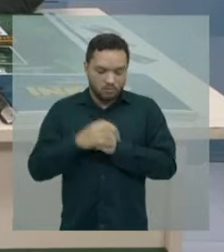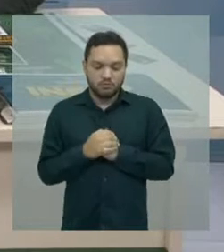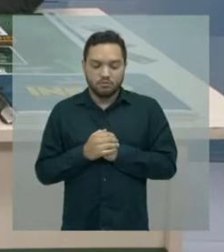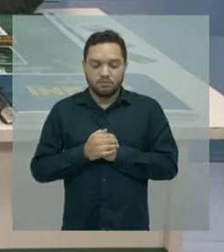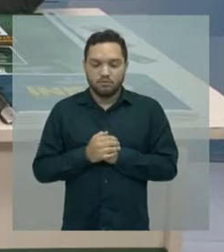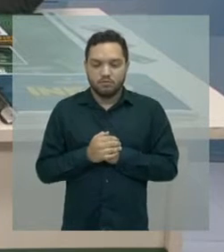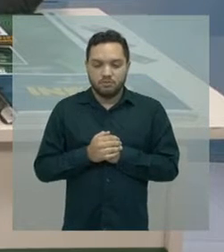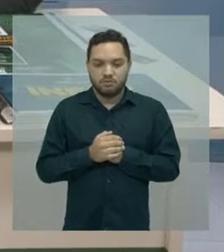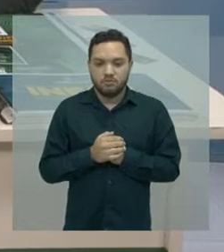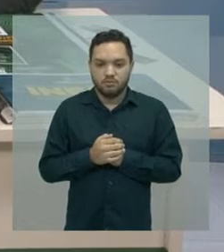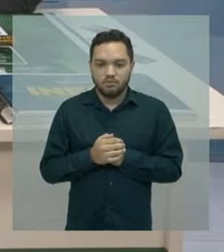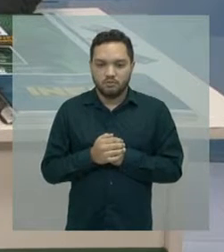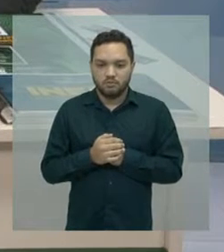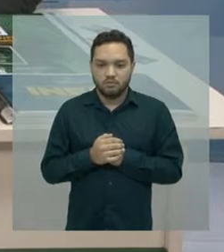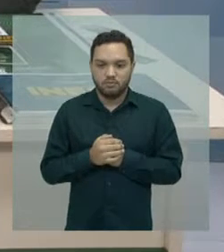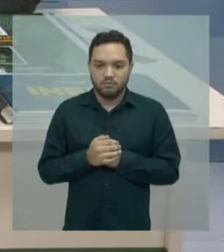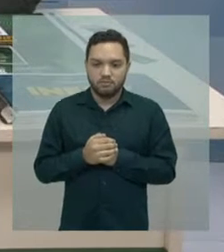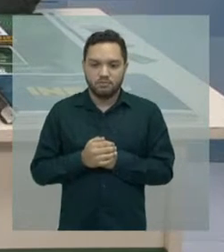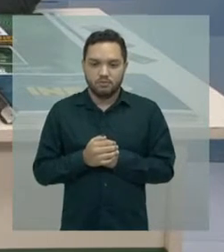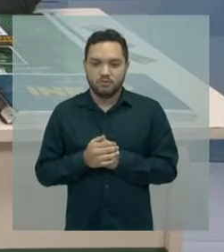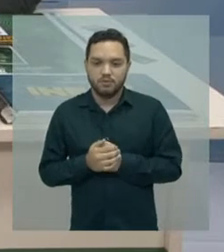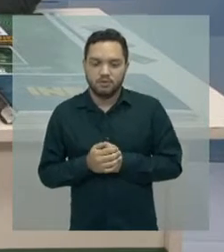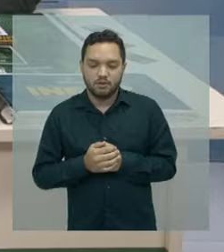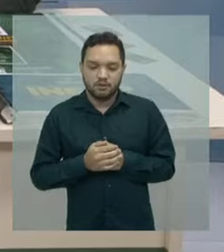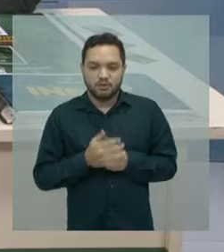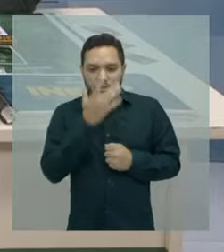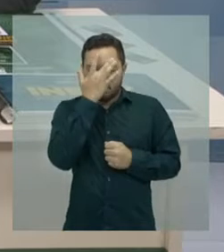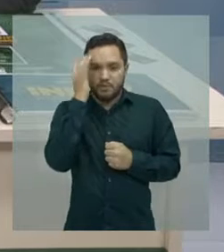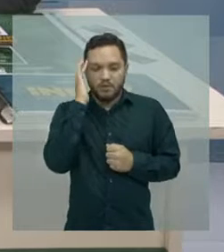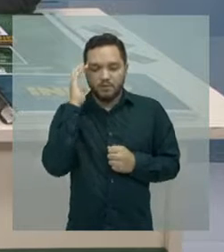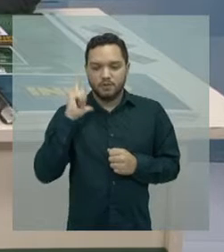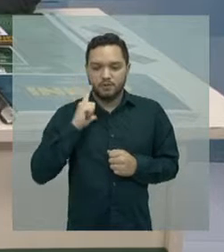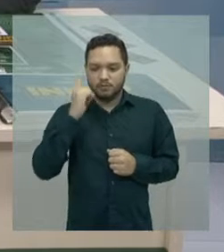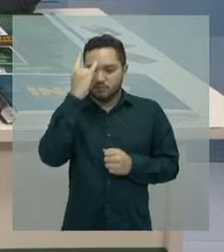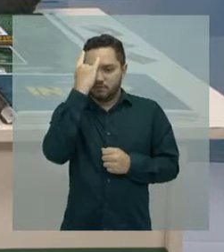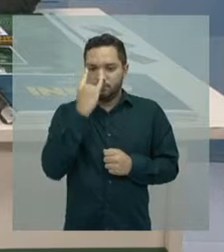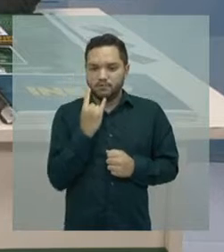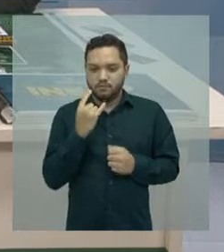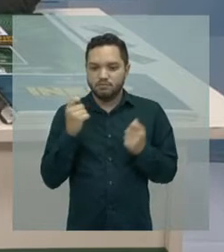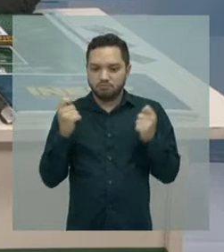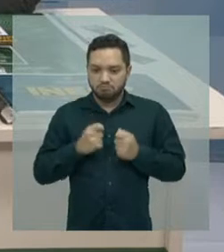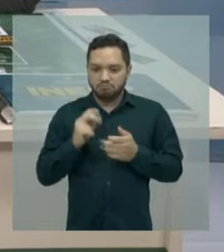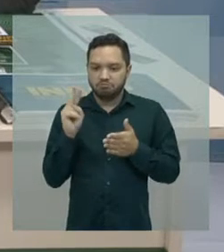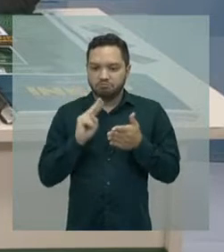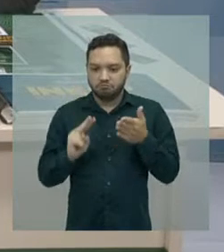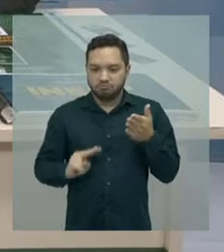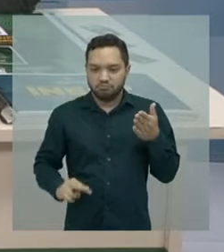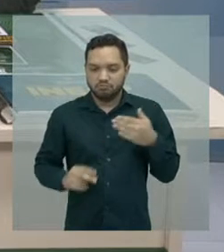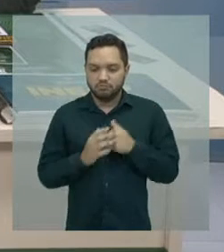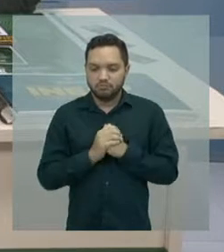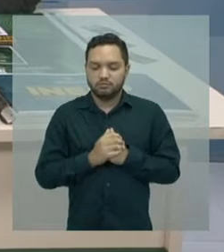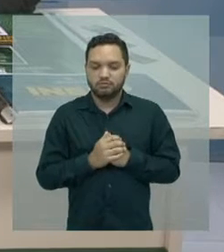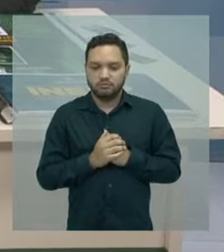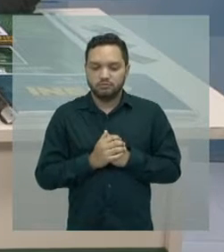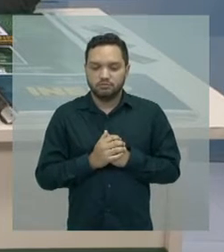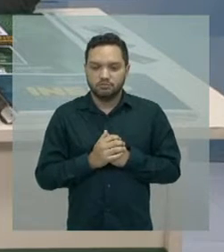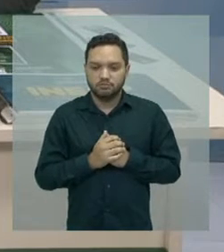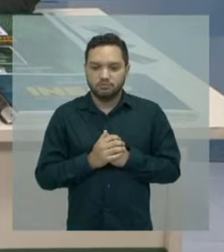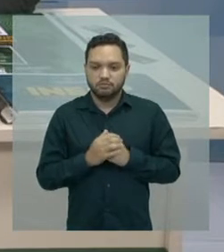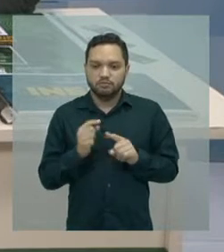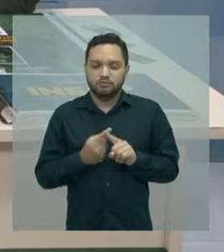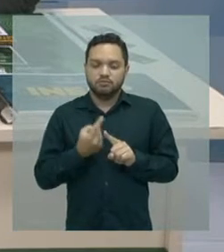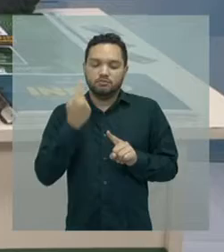possibilidade que nós estamos abrindo de leitura para as pessoas portadoras de deficiência visual. Se antes a